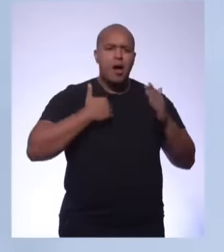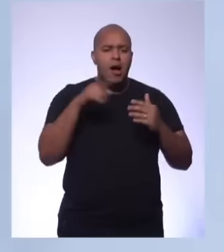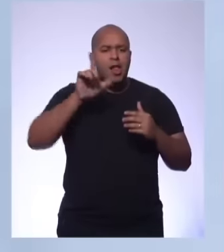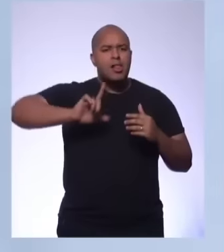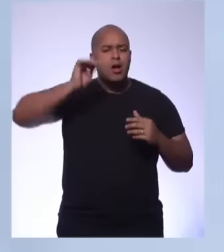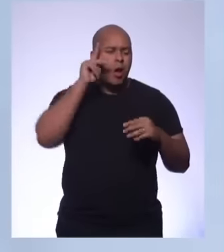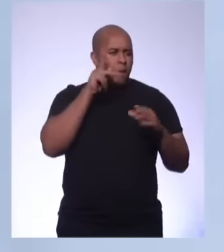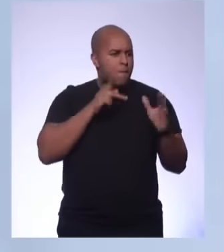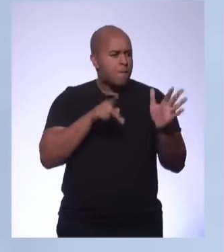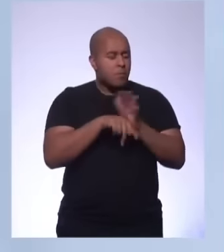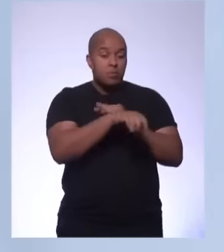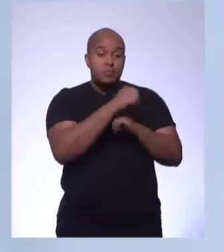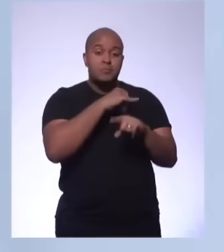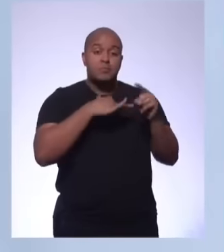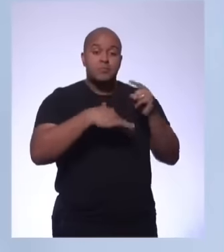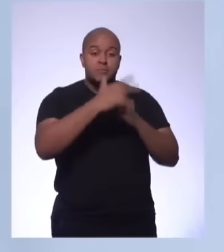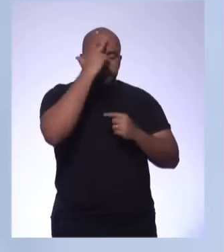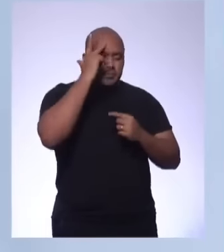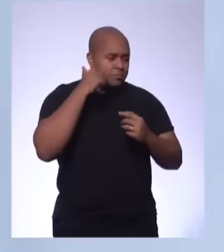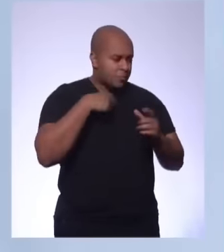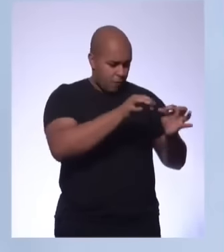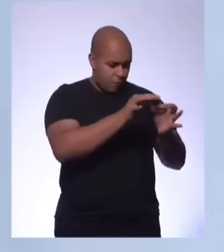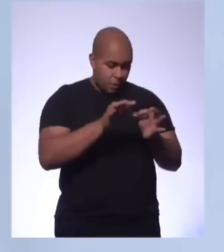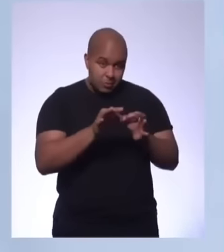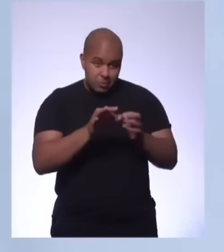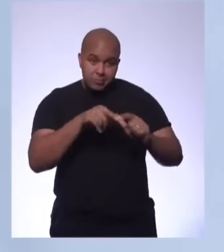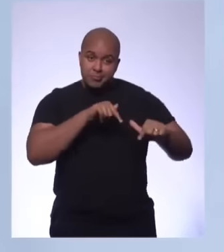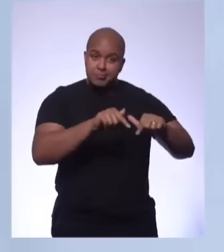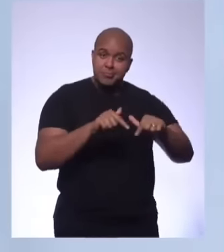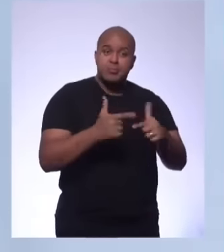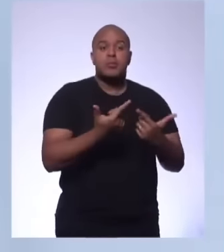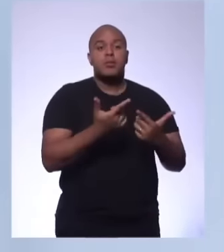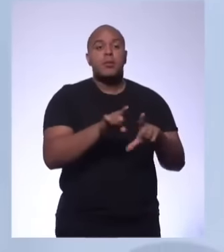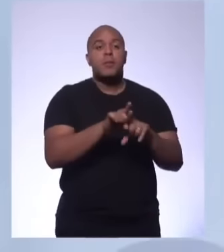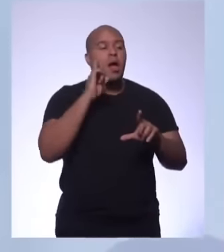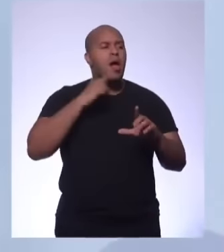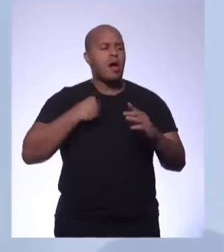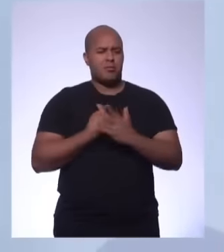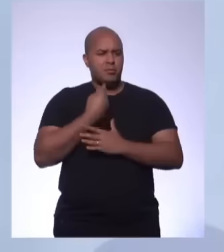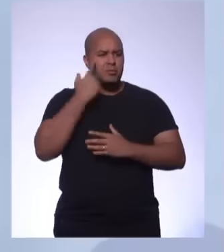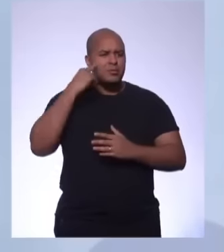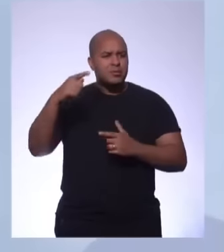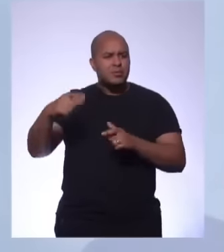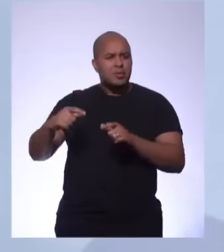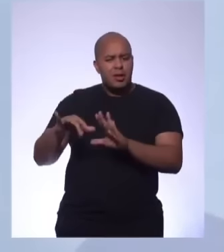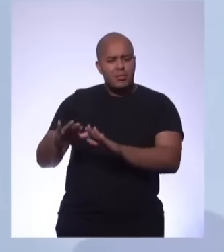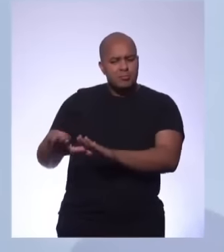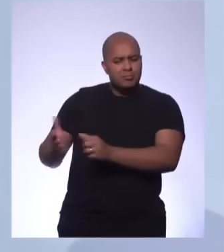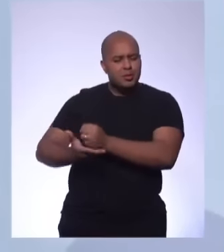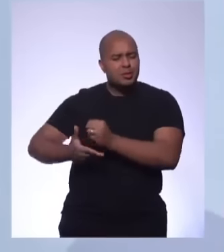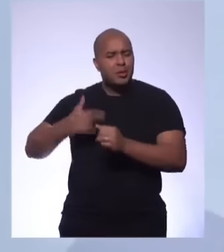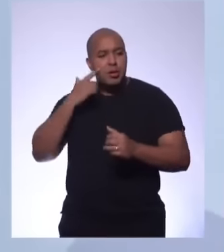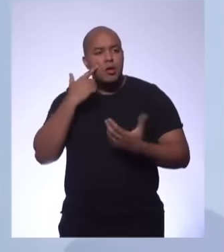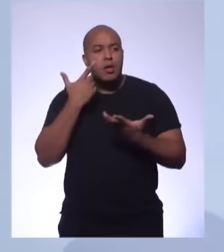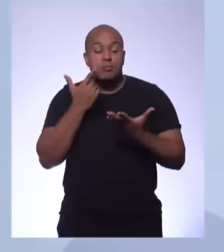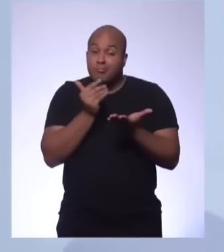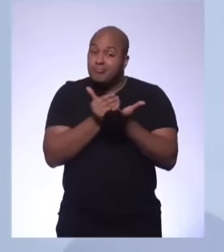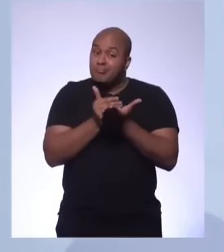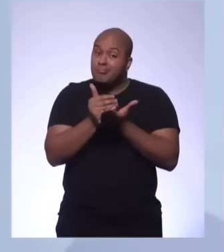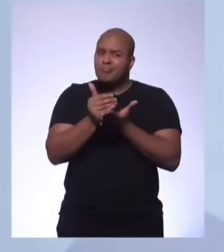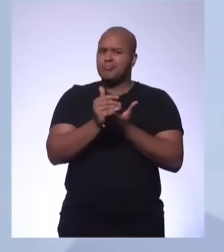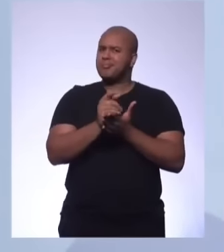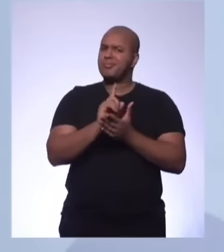daquela sociedade. Esses mercadores, eles fazem o comércio e eles moram nesses burgos. A princípio,